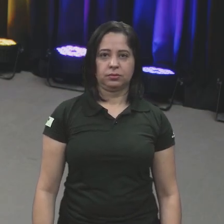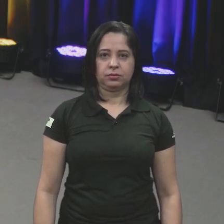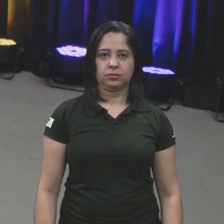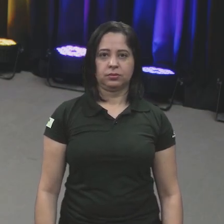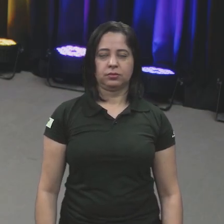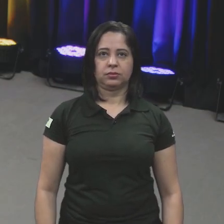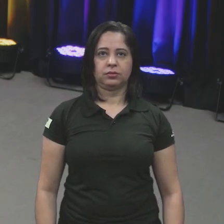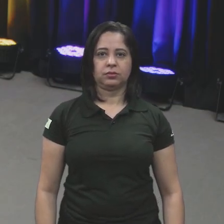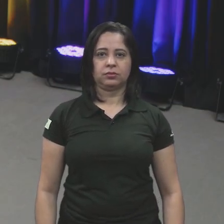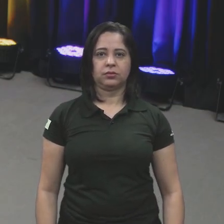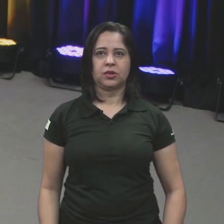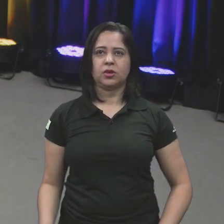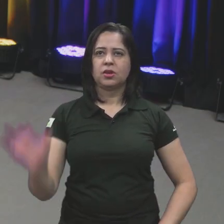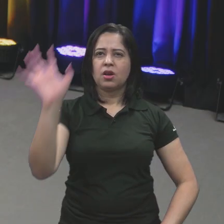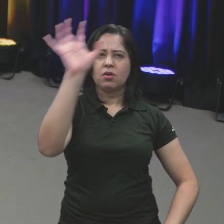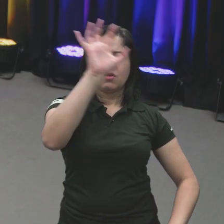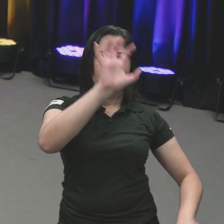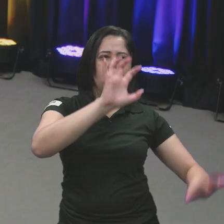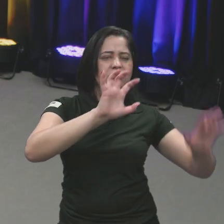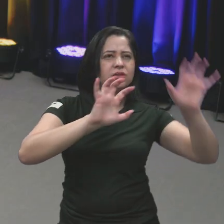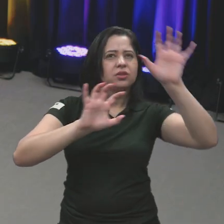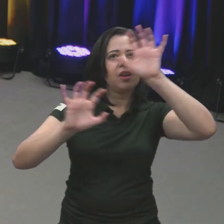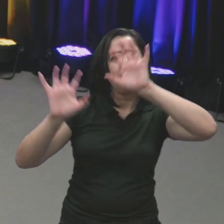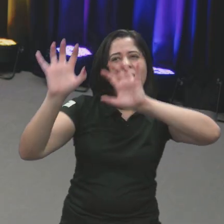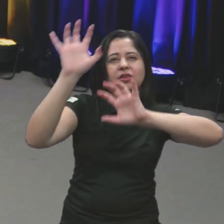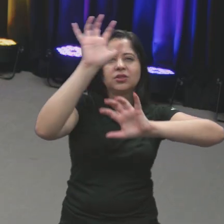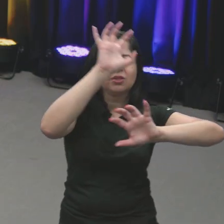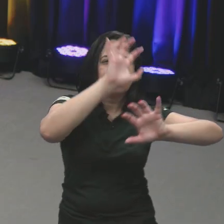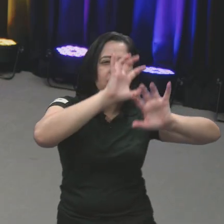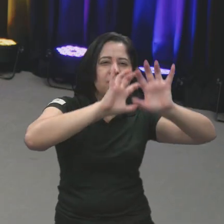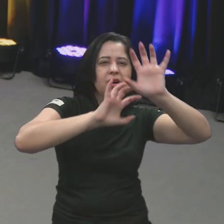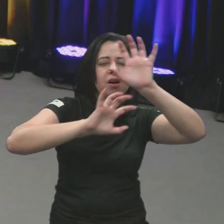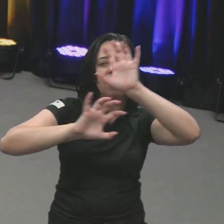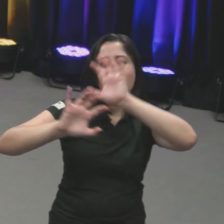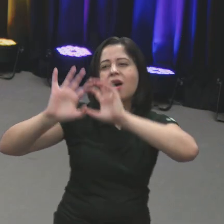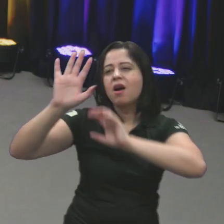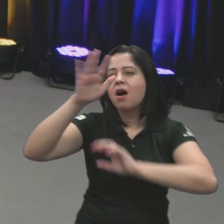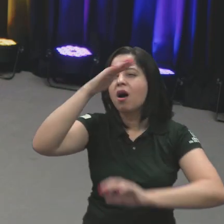Abra uma leve das paixões que vem de dentro.